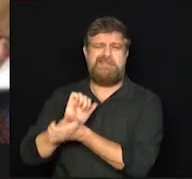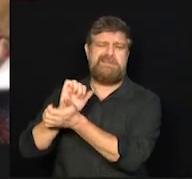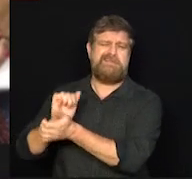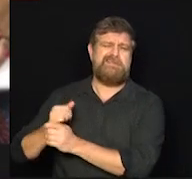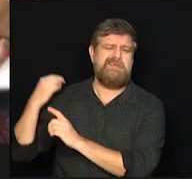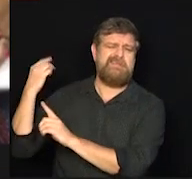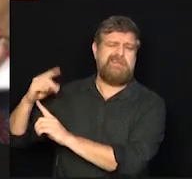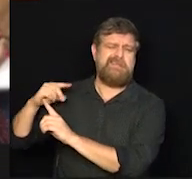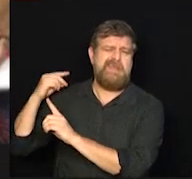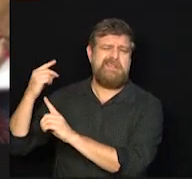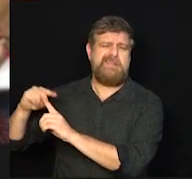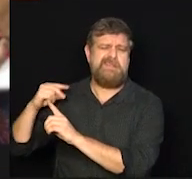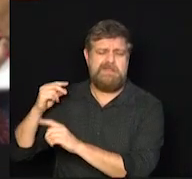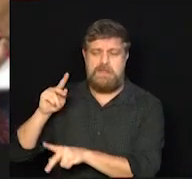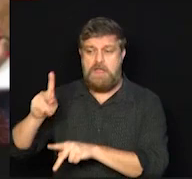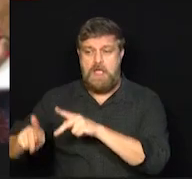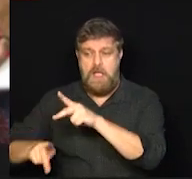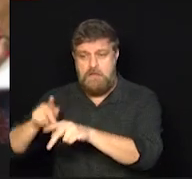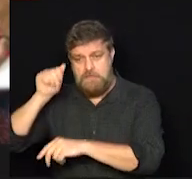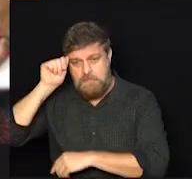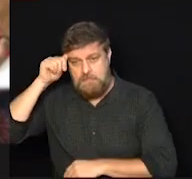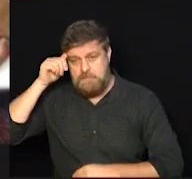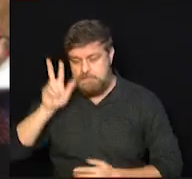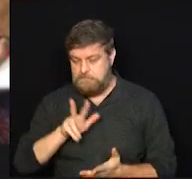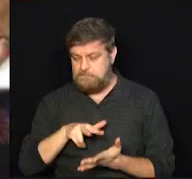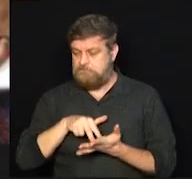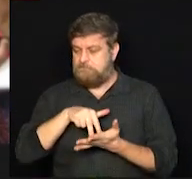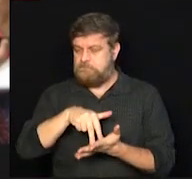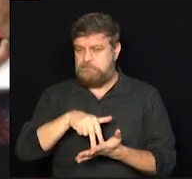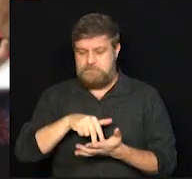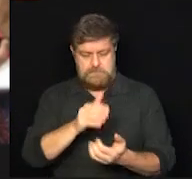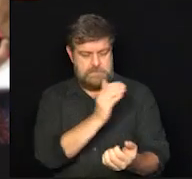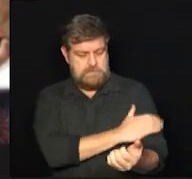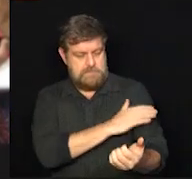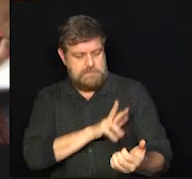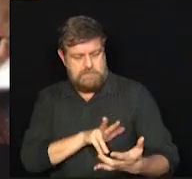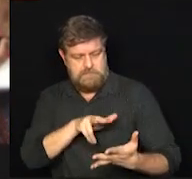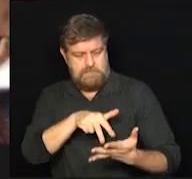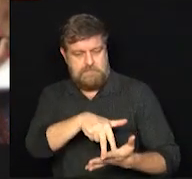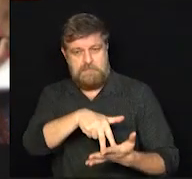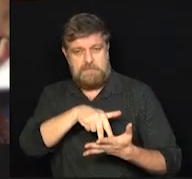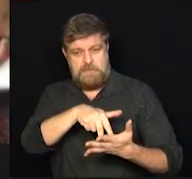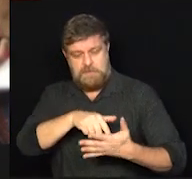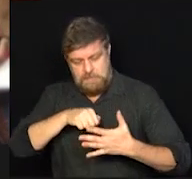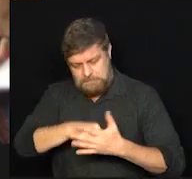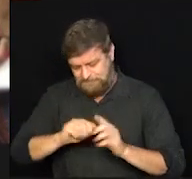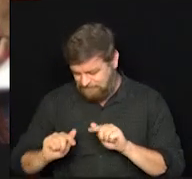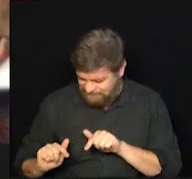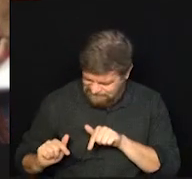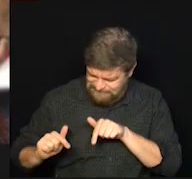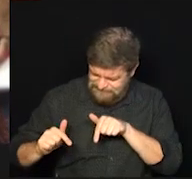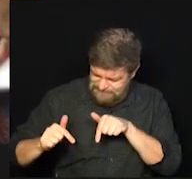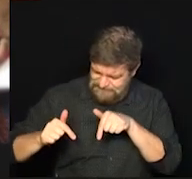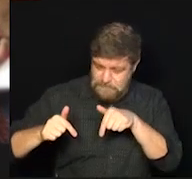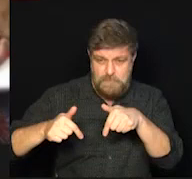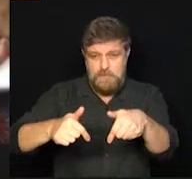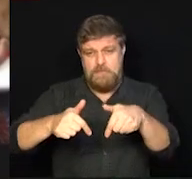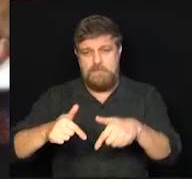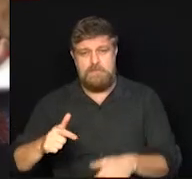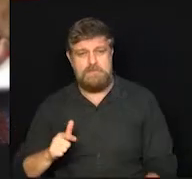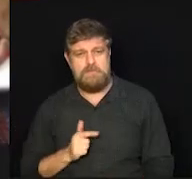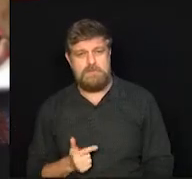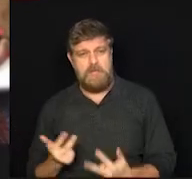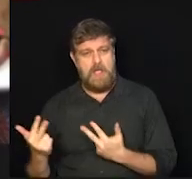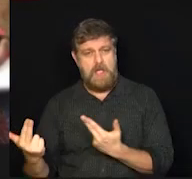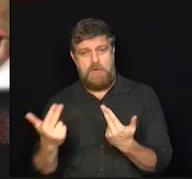esse povo Preto ainda resista se reinvente e continue para luta como